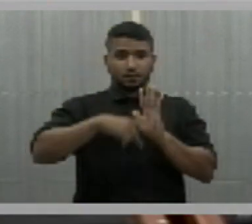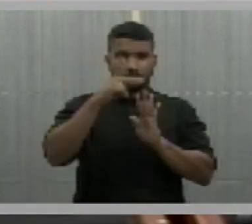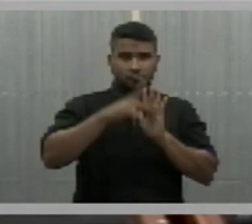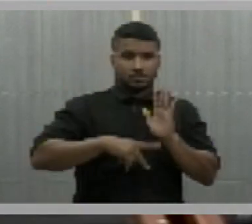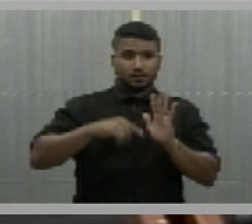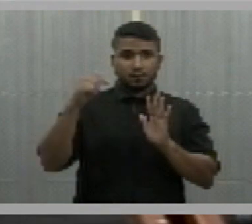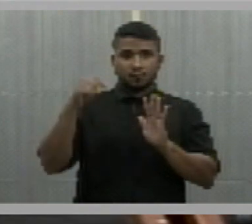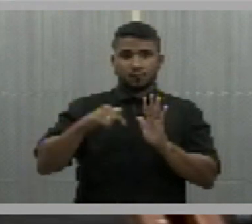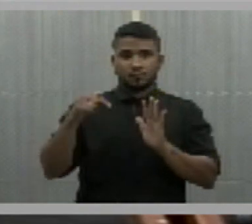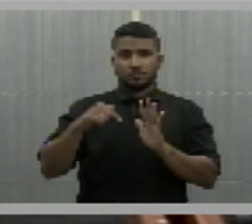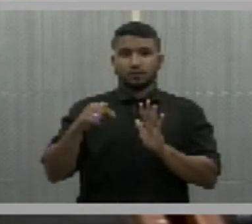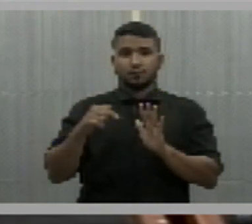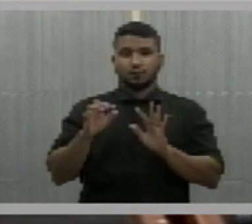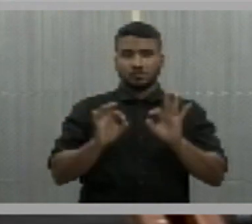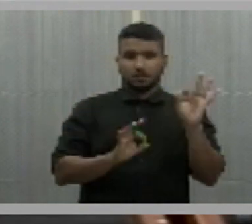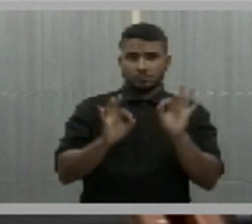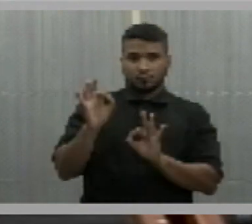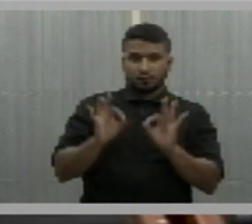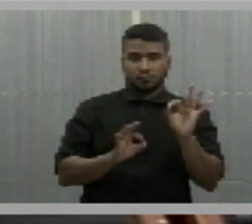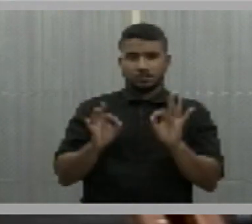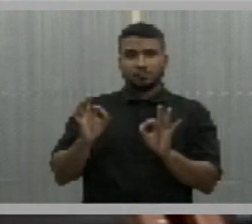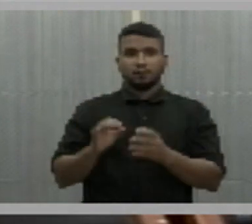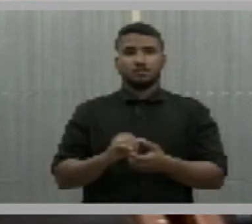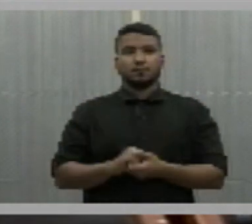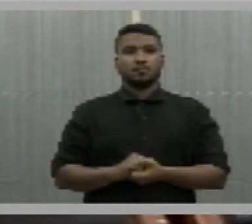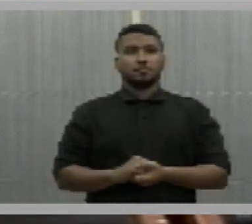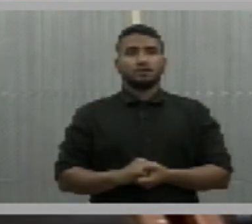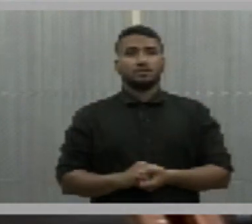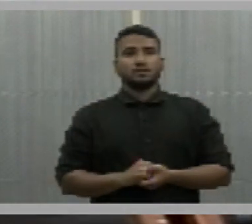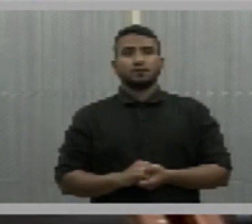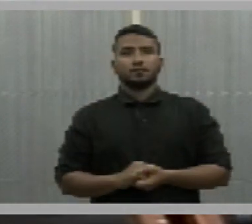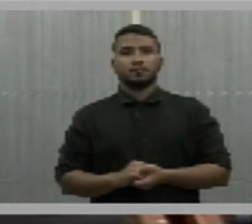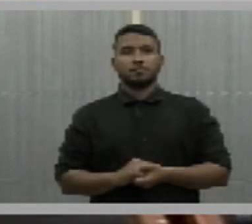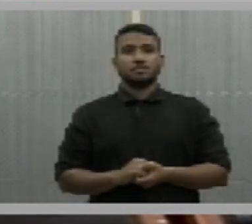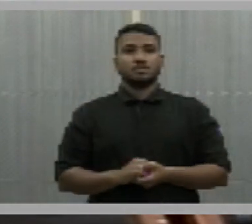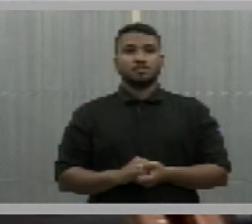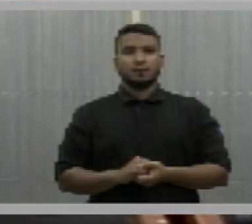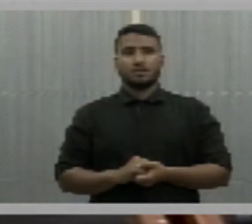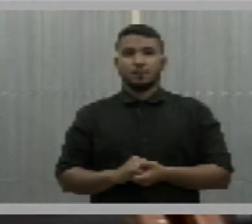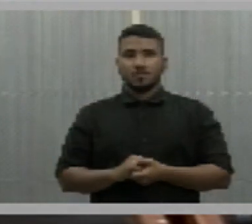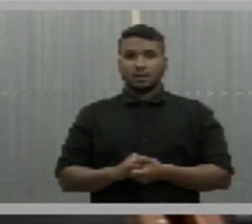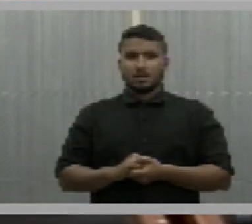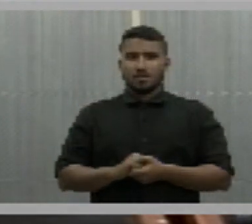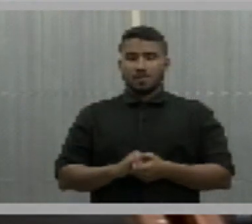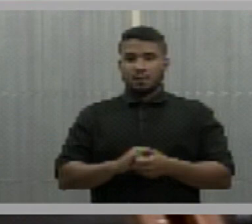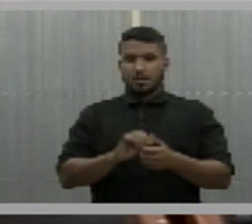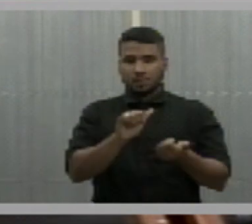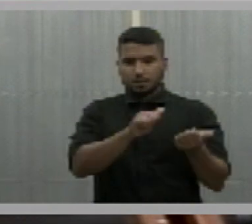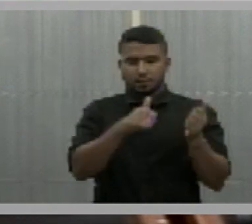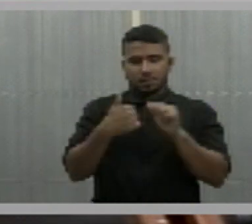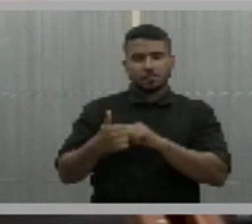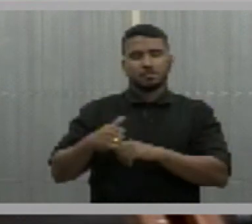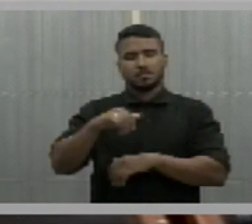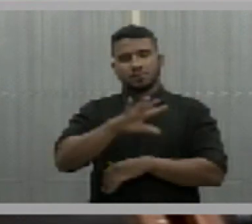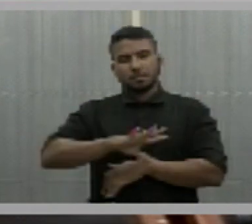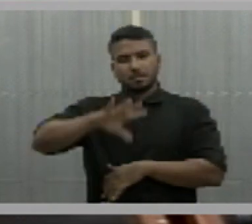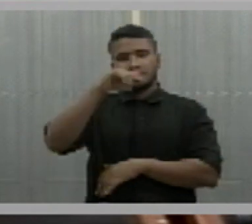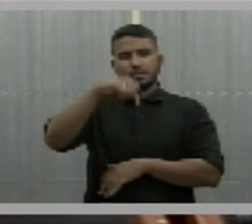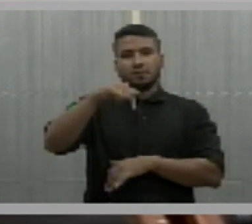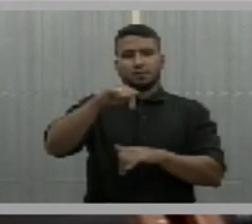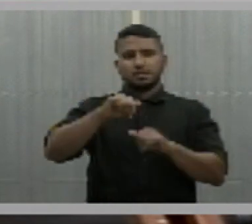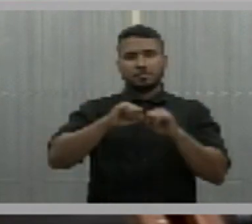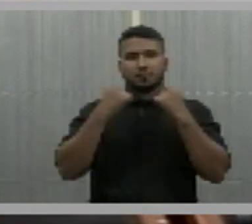em elaboração para a reforma e melhor adequação dos espaços daqui da